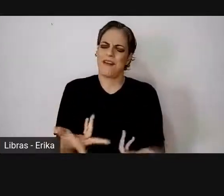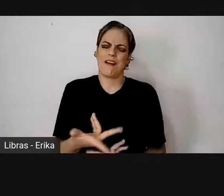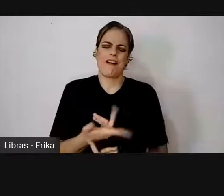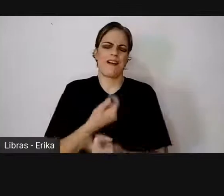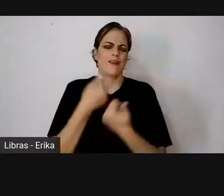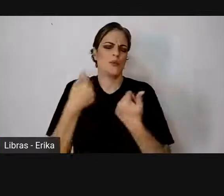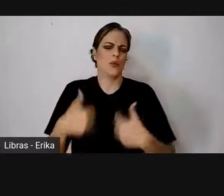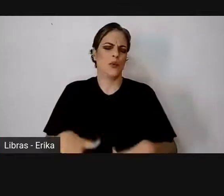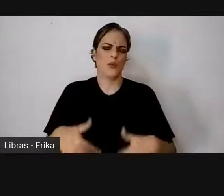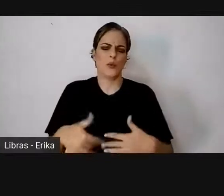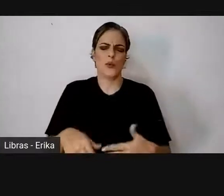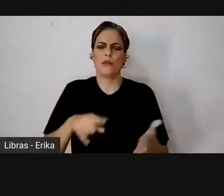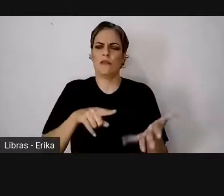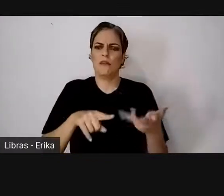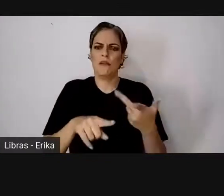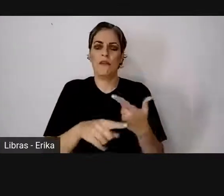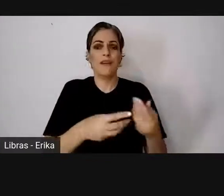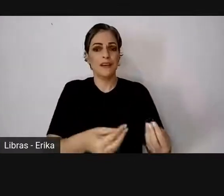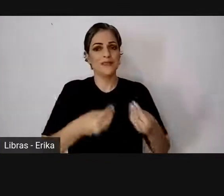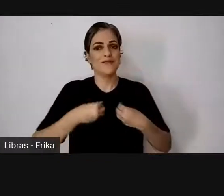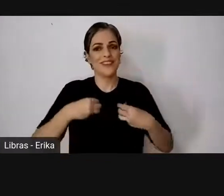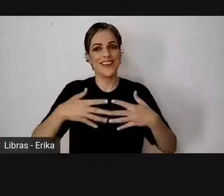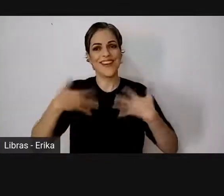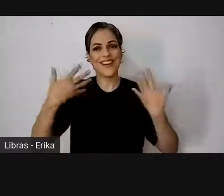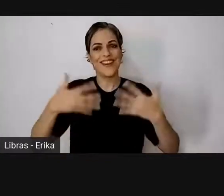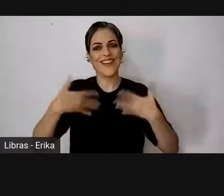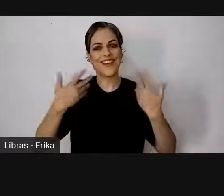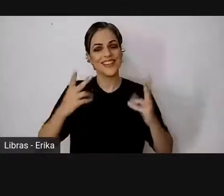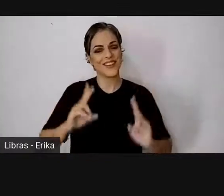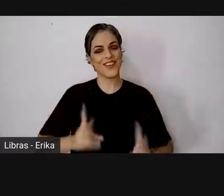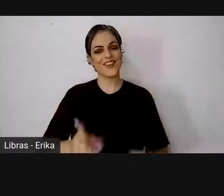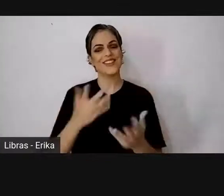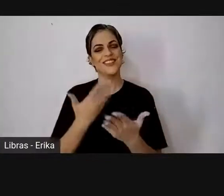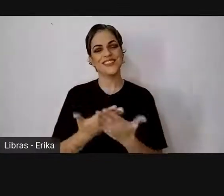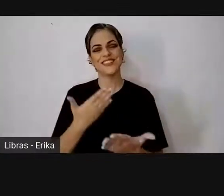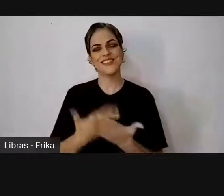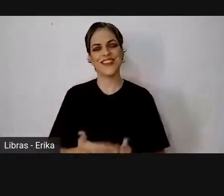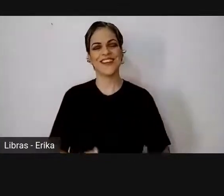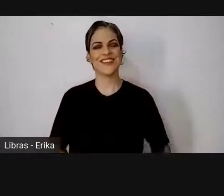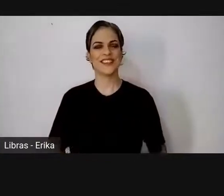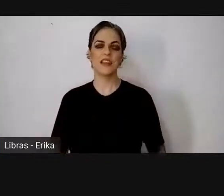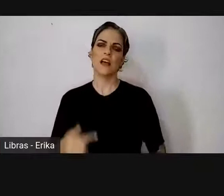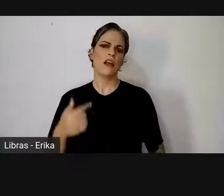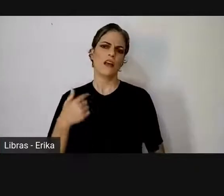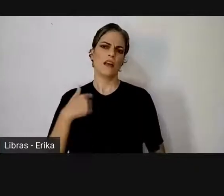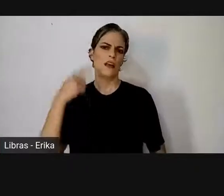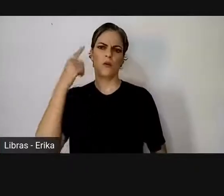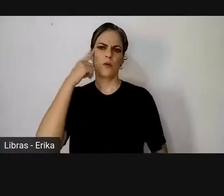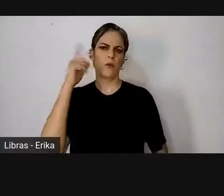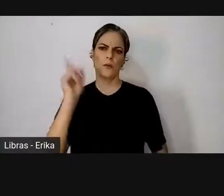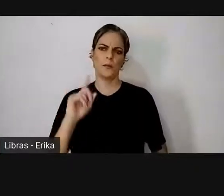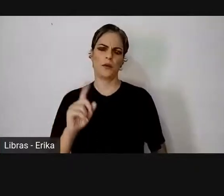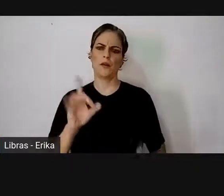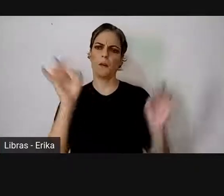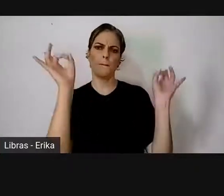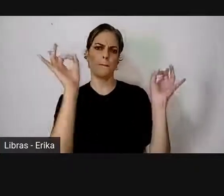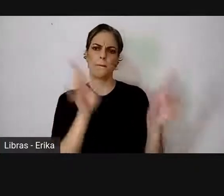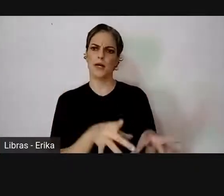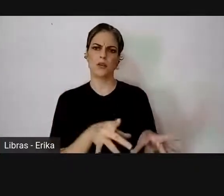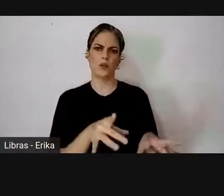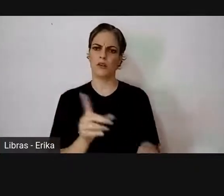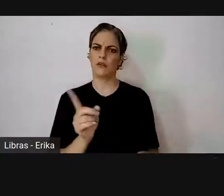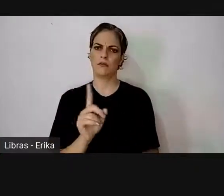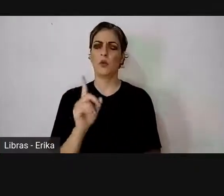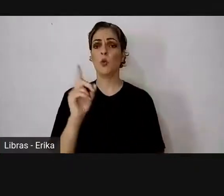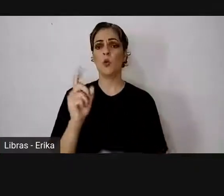me incentivou a continuar esse processo. Nunca passou pela minha cabeça abandonar, porque foi um processo de 1 ano e meio, mais ou menos,